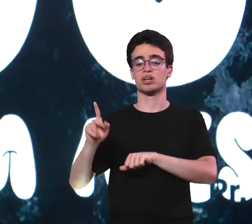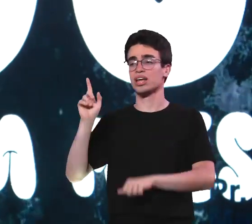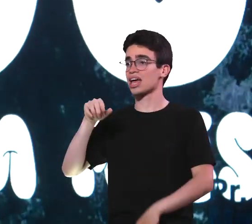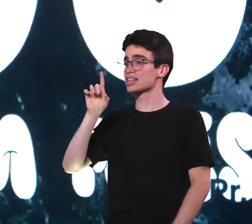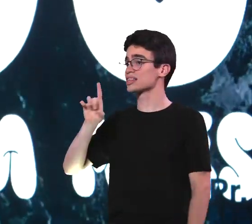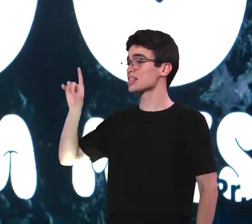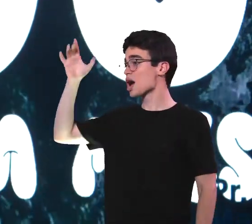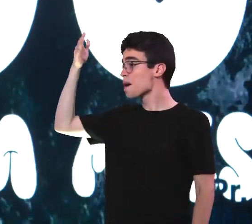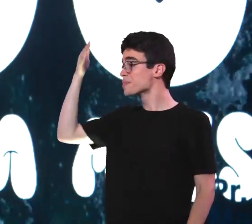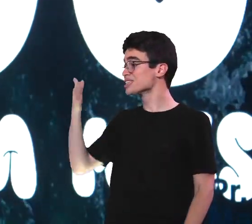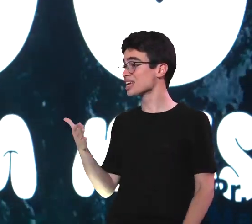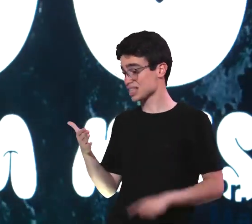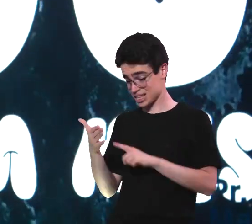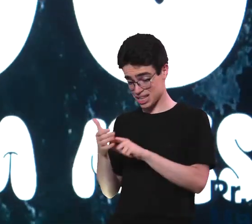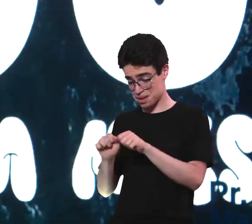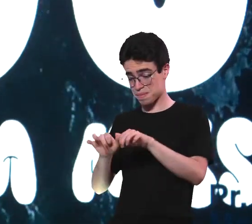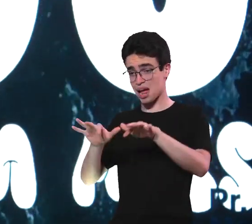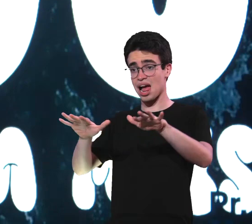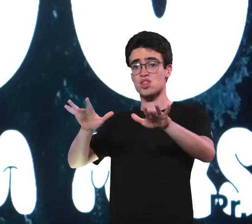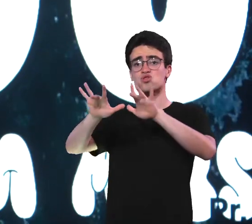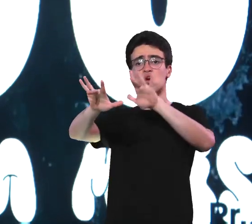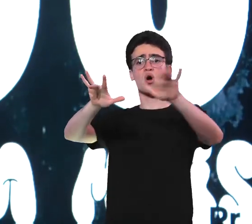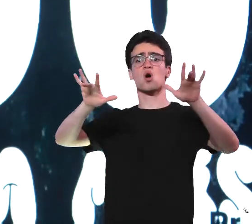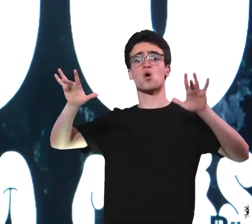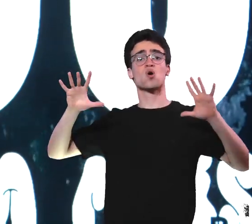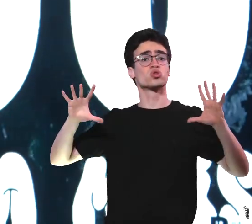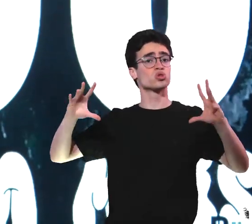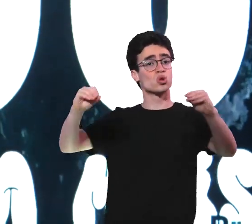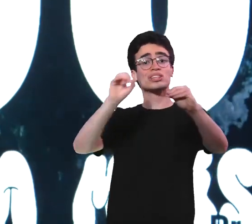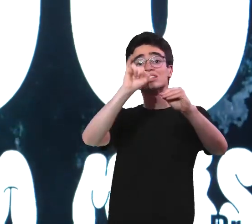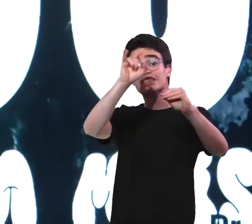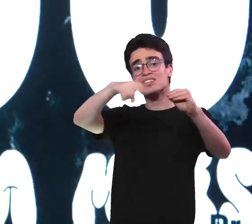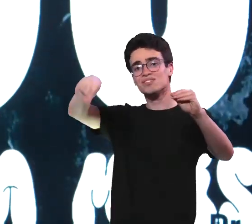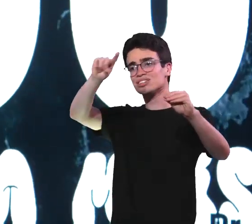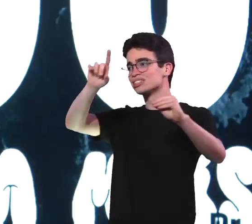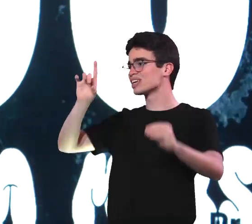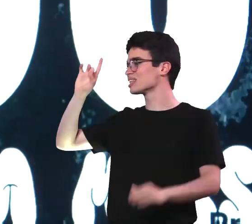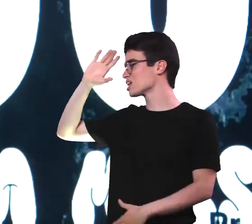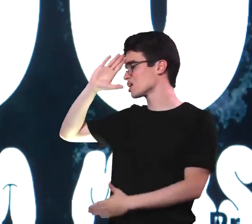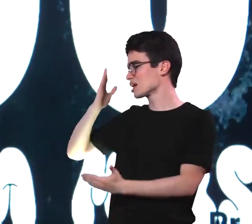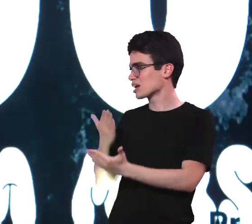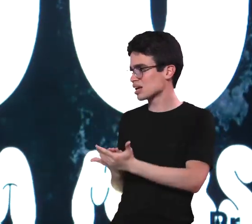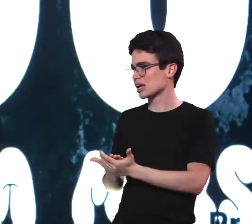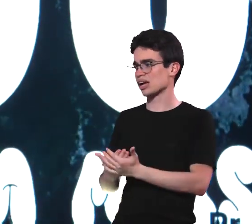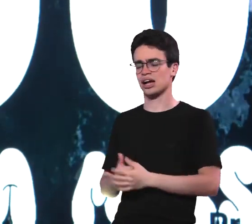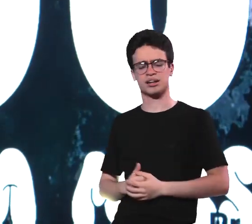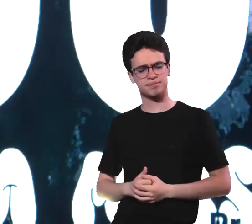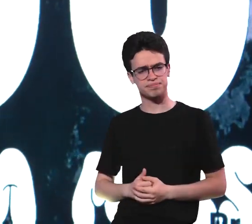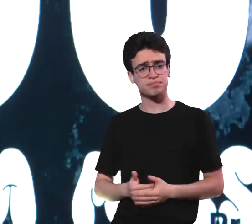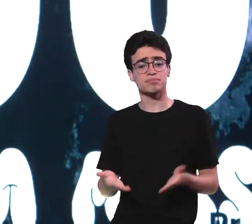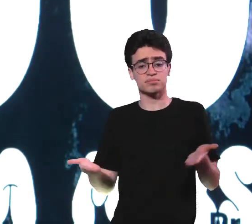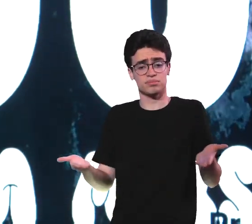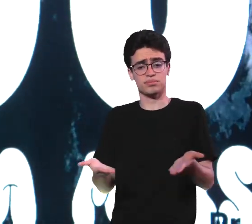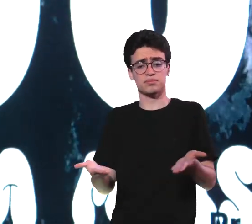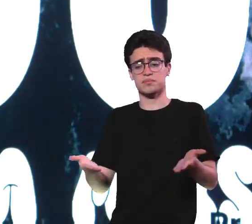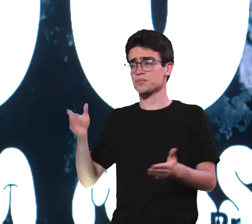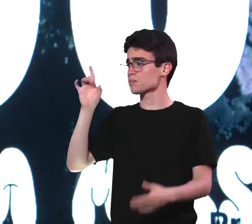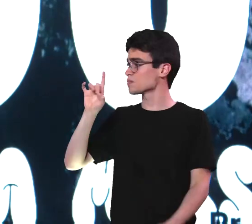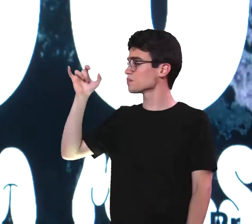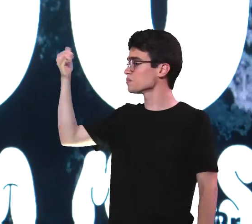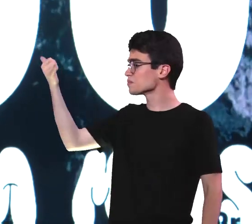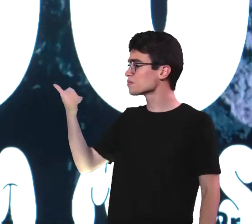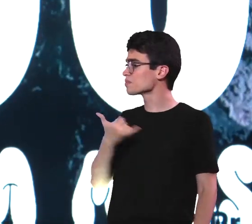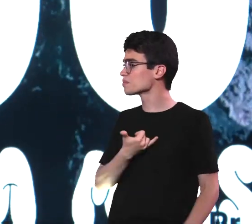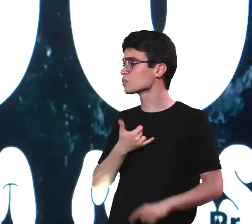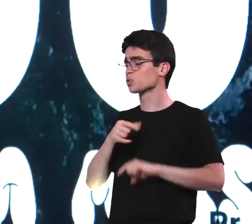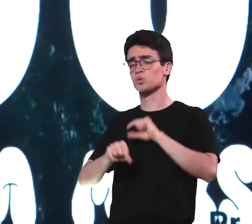presença, são acessíveis a todo aquele que crer em mim. E hoje a primeira coisa que Deus quer falar para mim e para